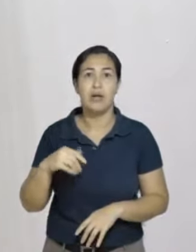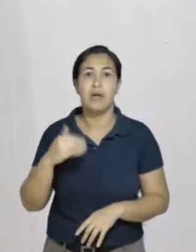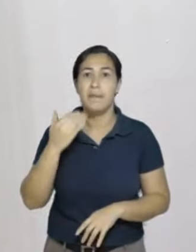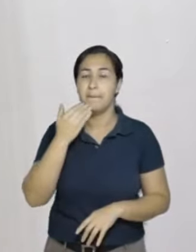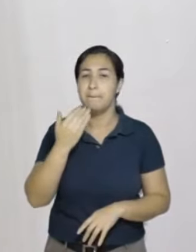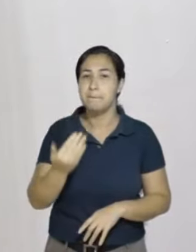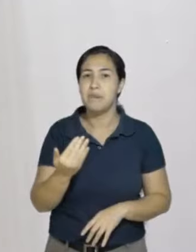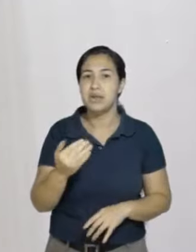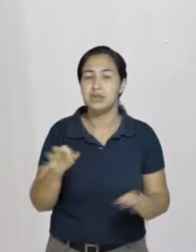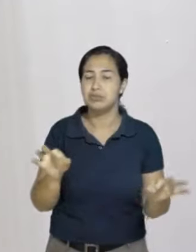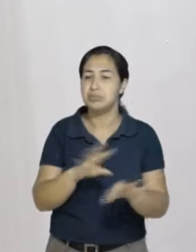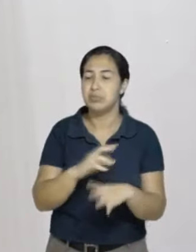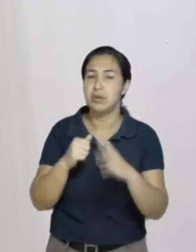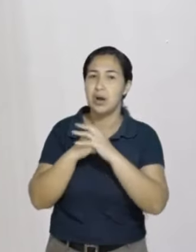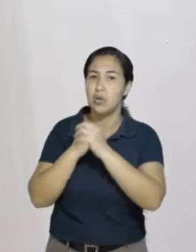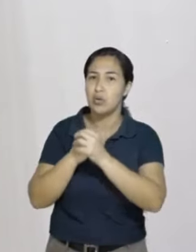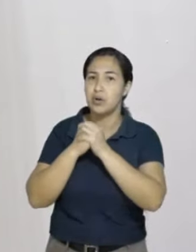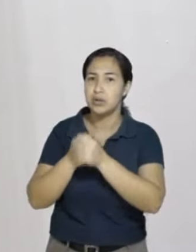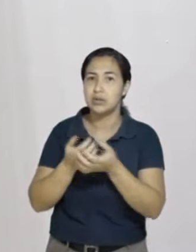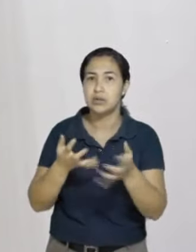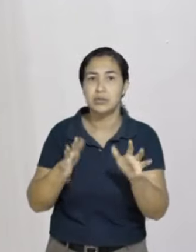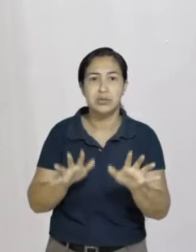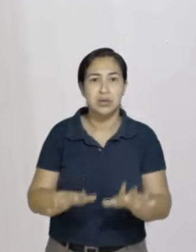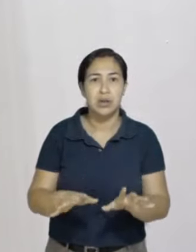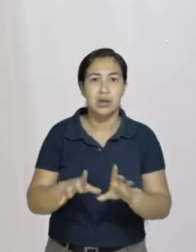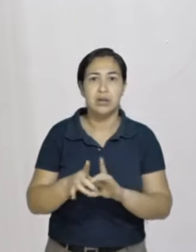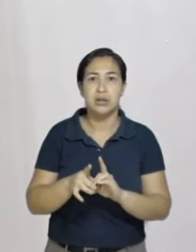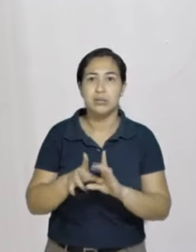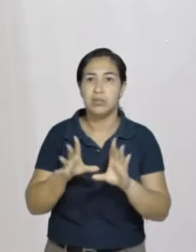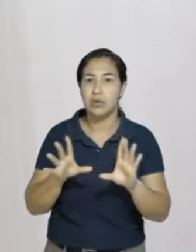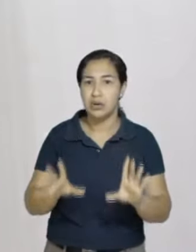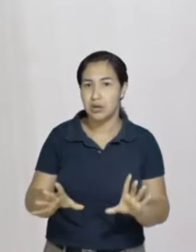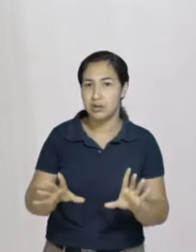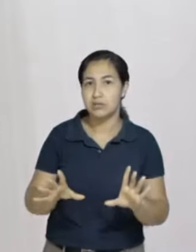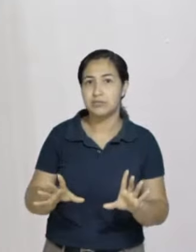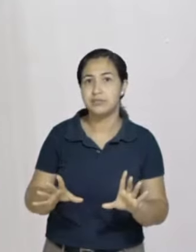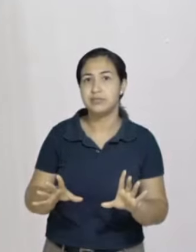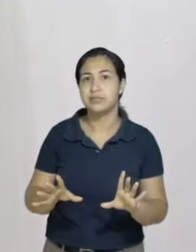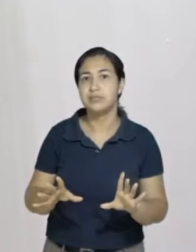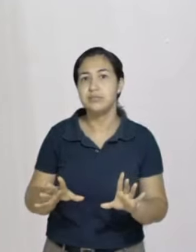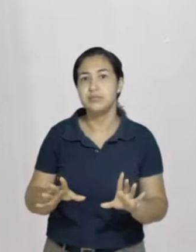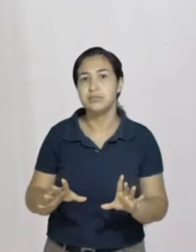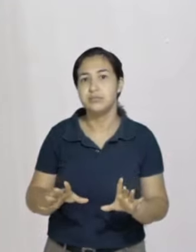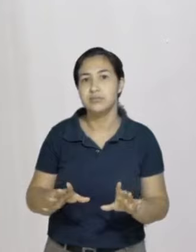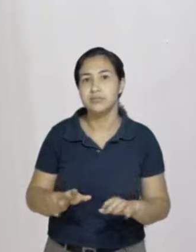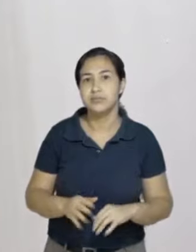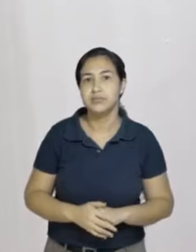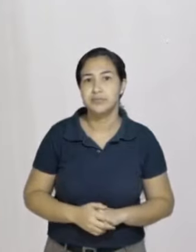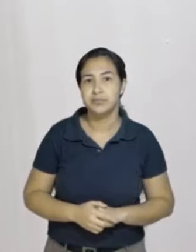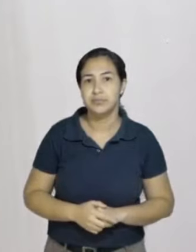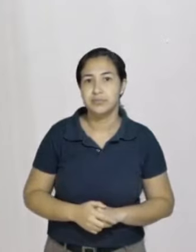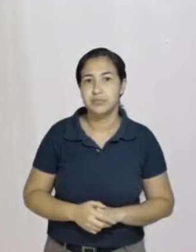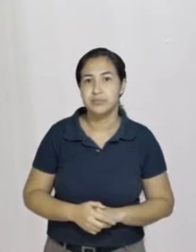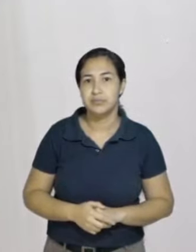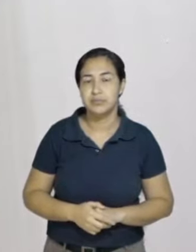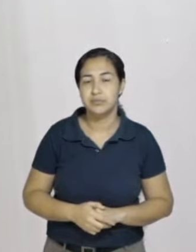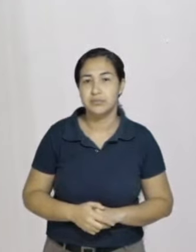oração aí em nome da democracia em nome da Democracia eles ninguém tem mais a